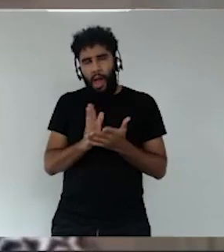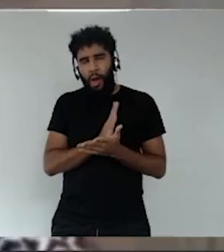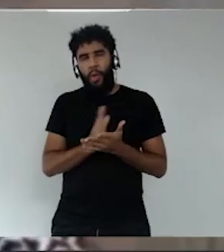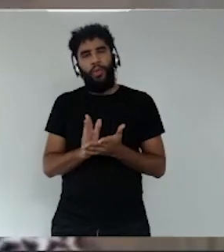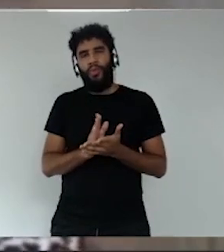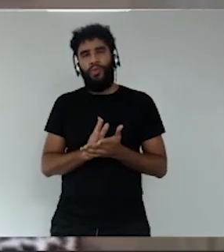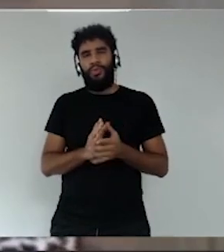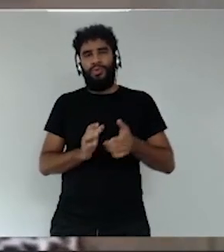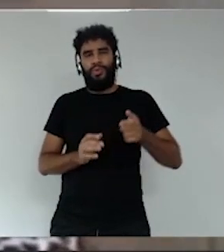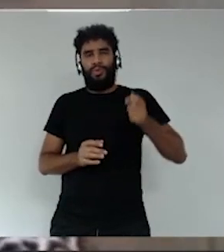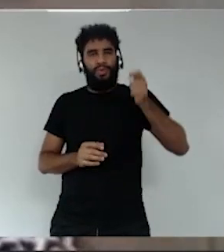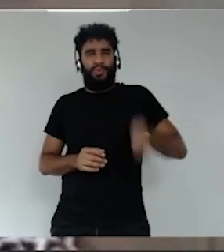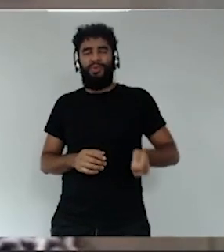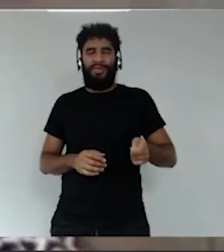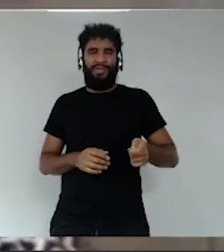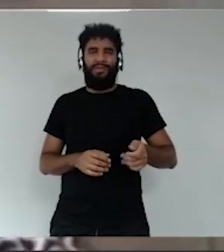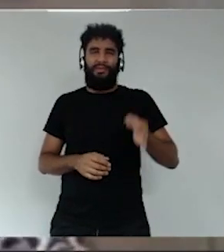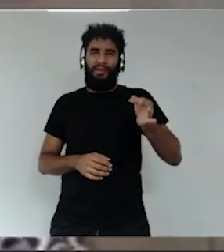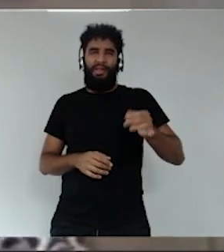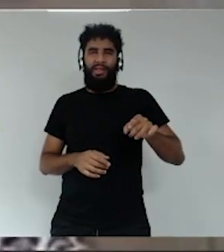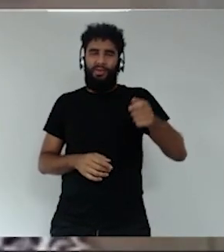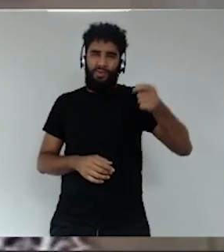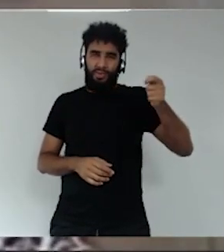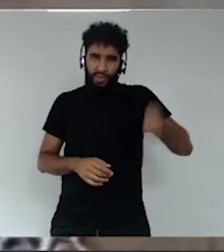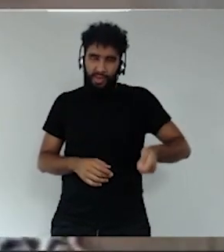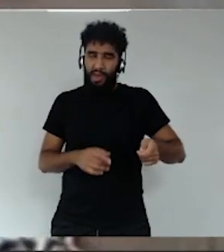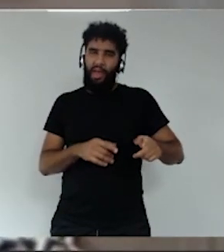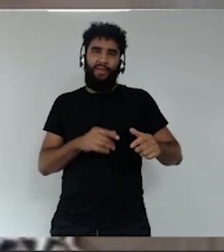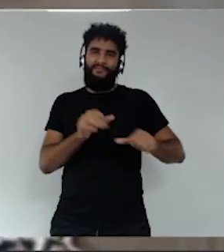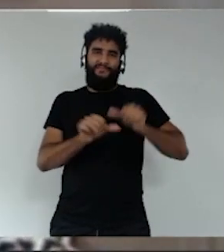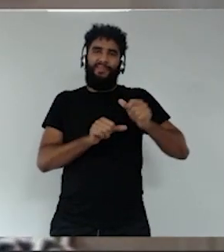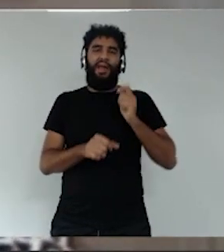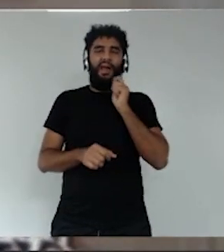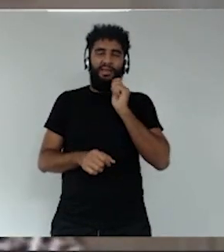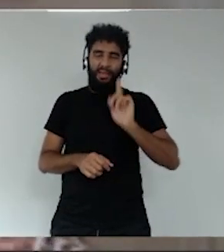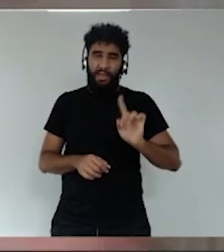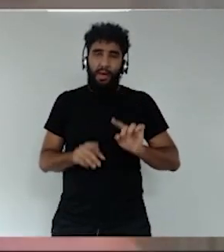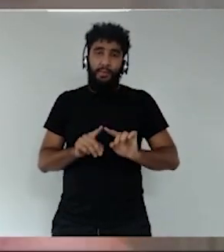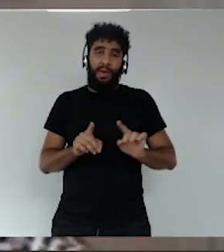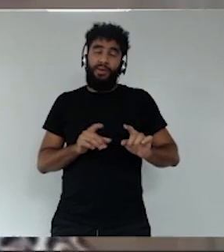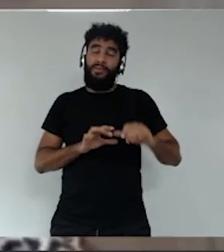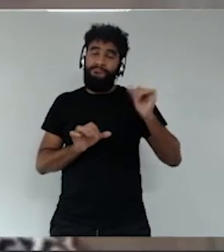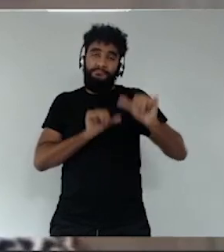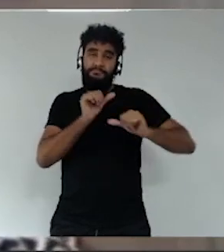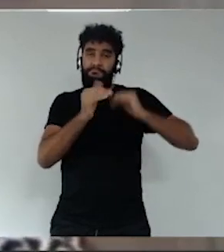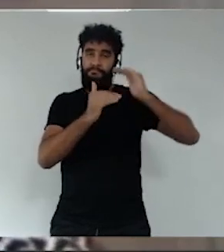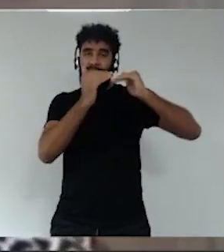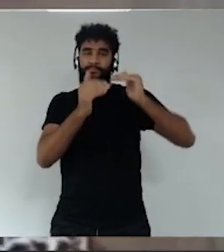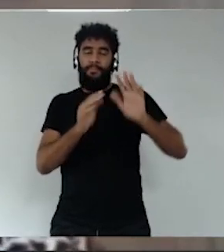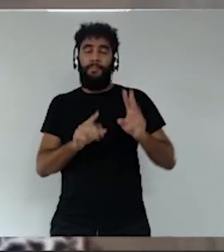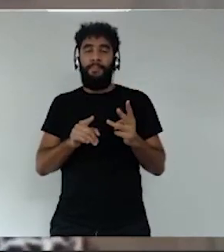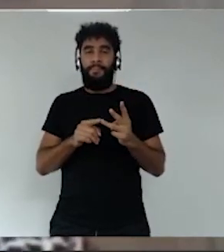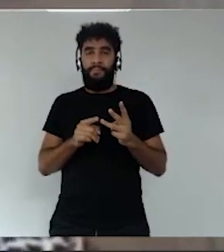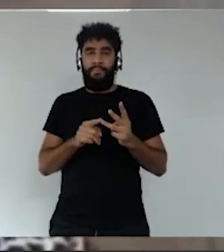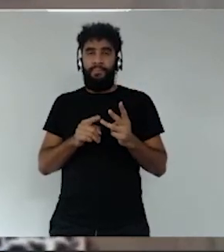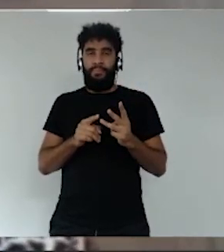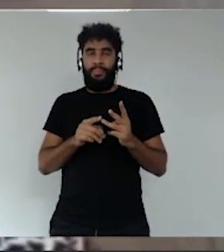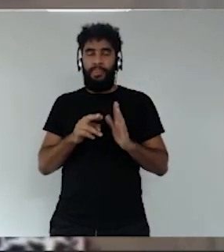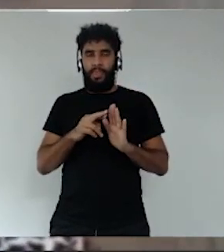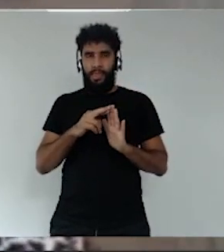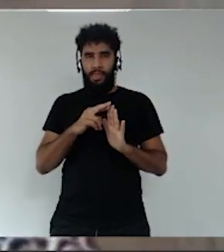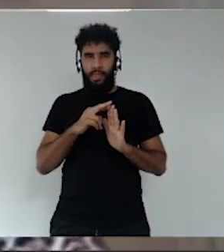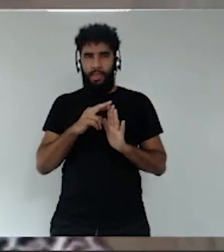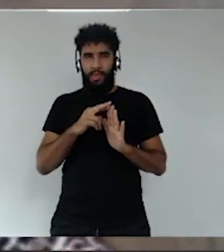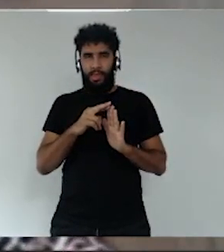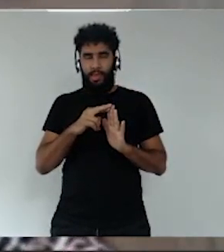mentalidade ainda, então é um movimento, né, de todos nós. judiciais. O terceiro objetivo da resolução, porque como eu estava